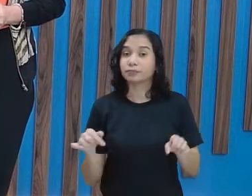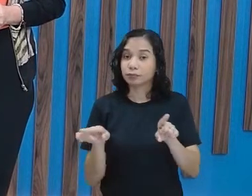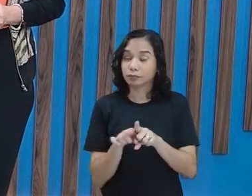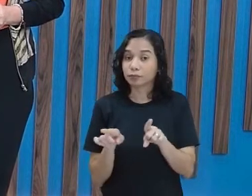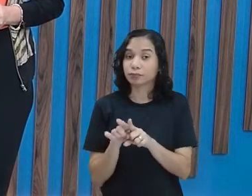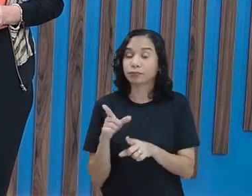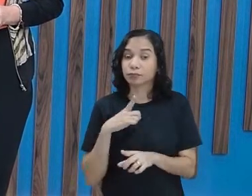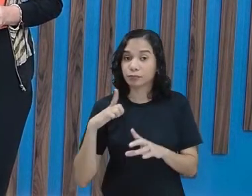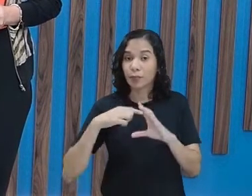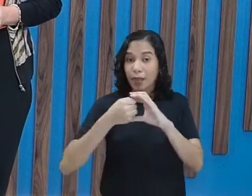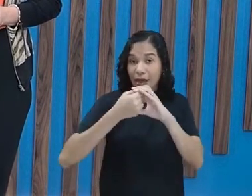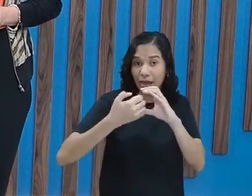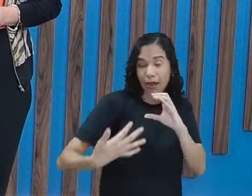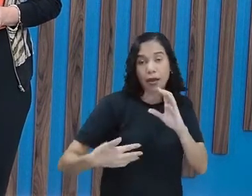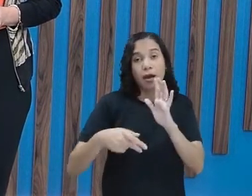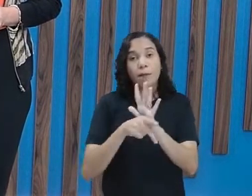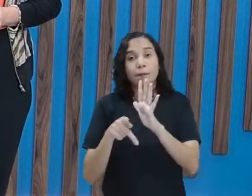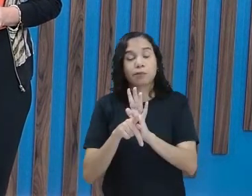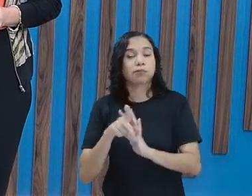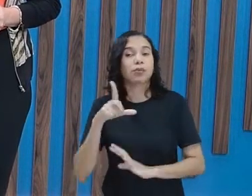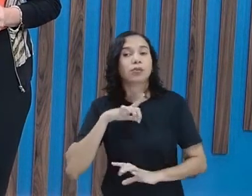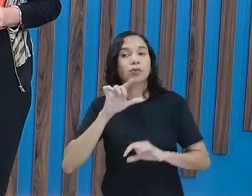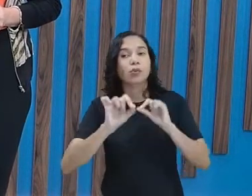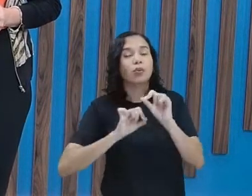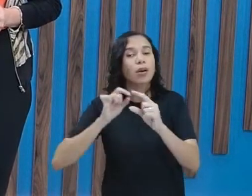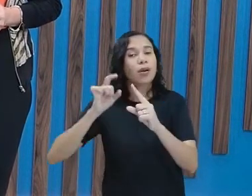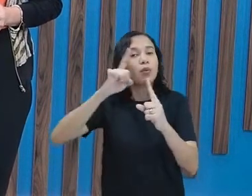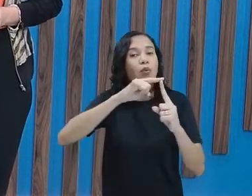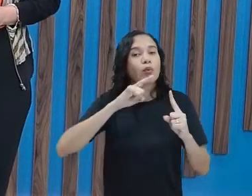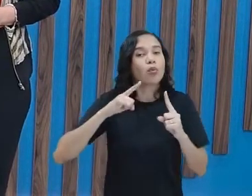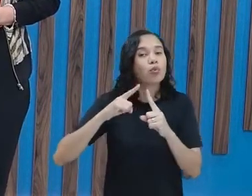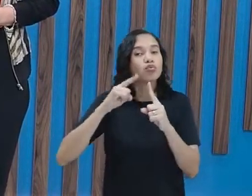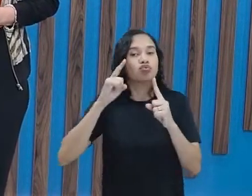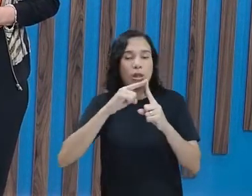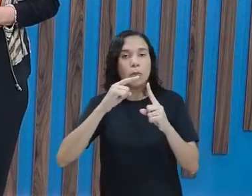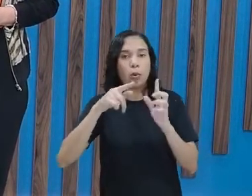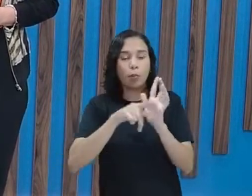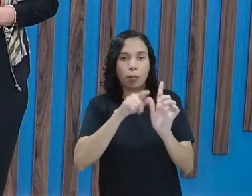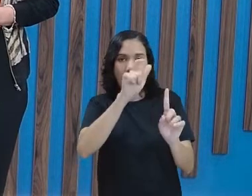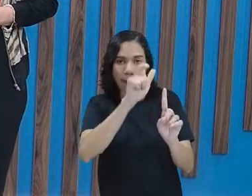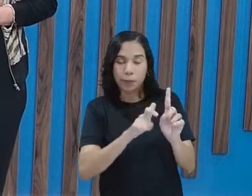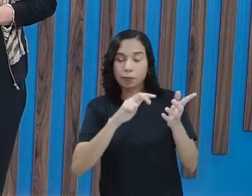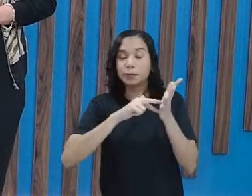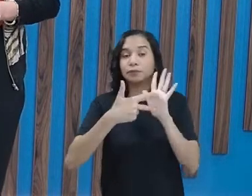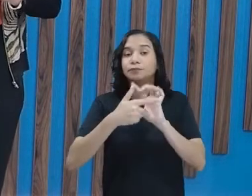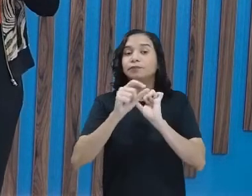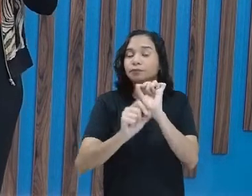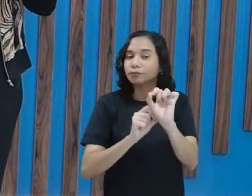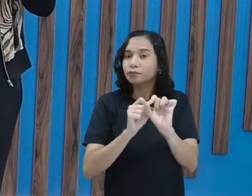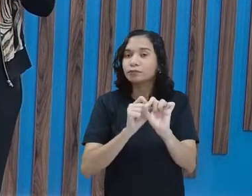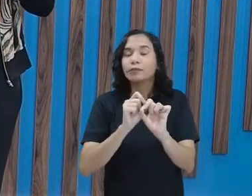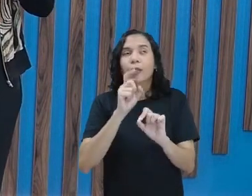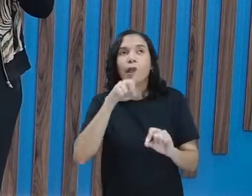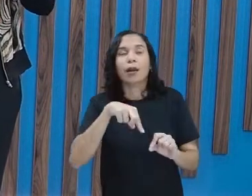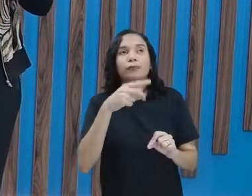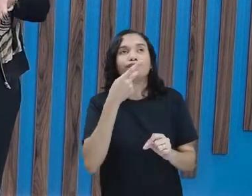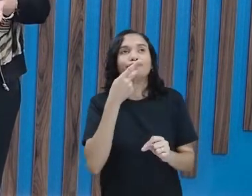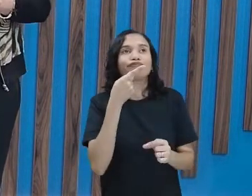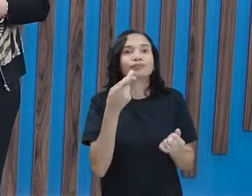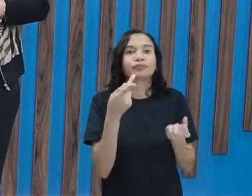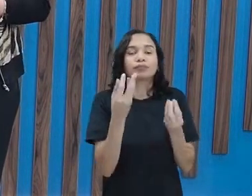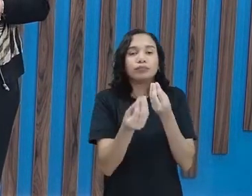Existe também uma característica muito forte nas fábulas, que são os personagens tipo. O que isso quer dizer? É a respeito